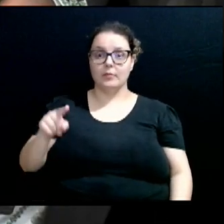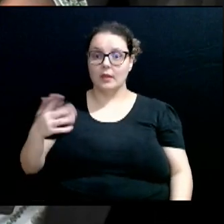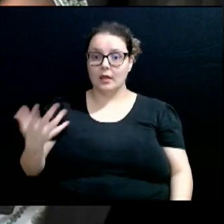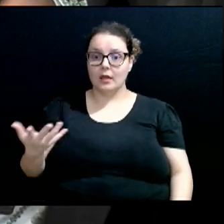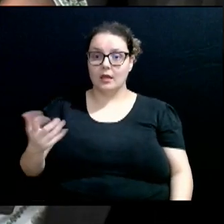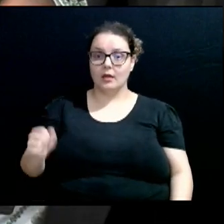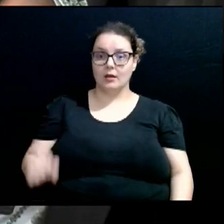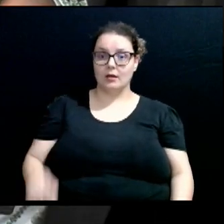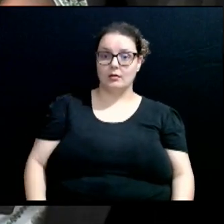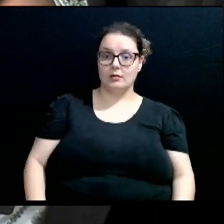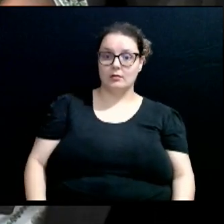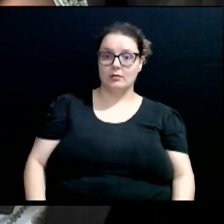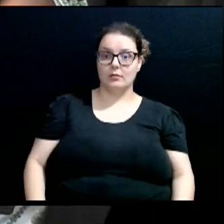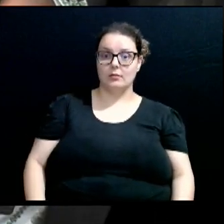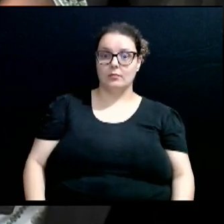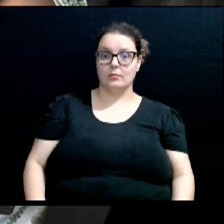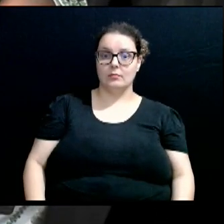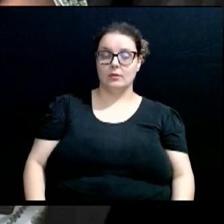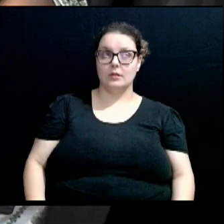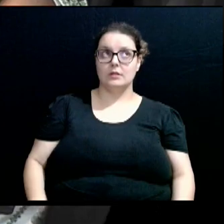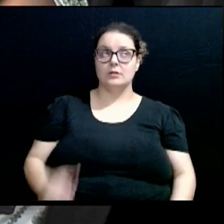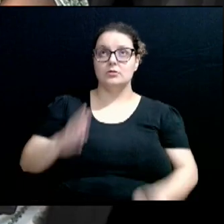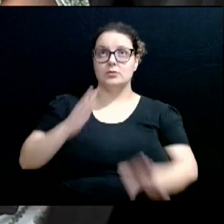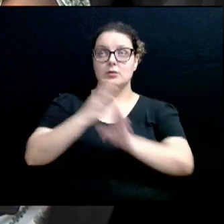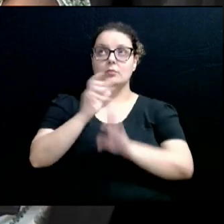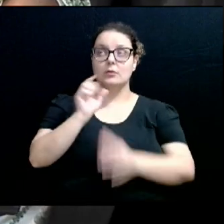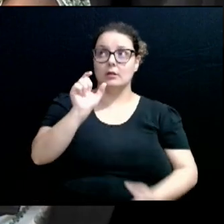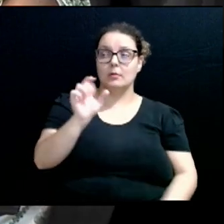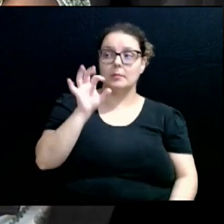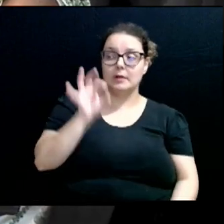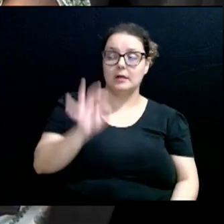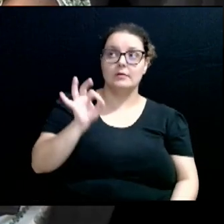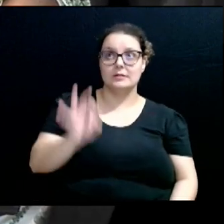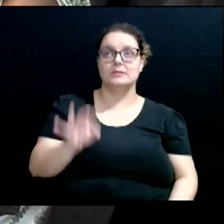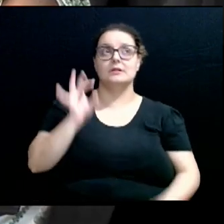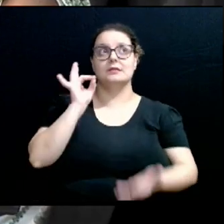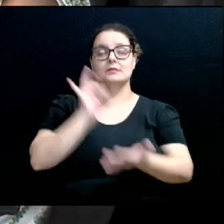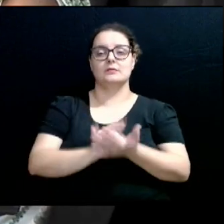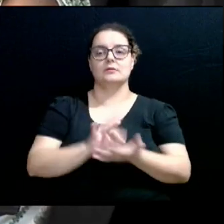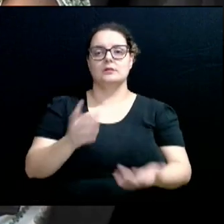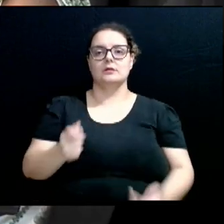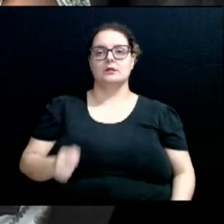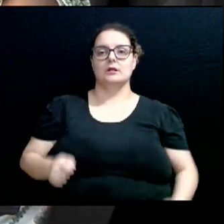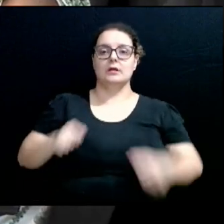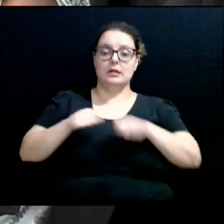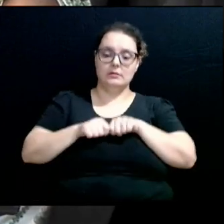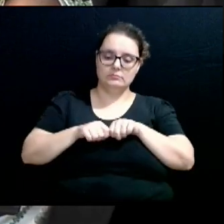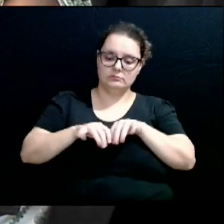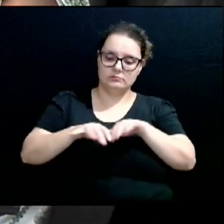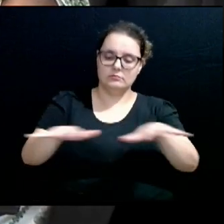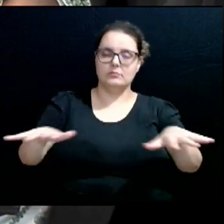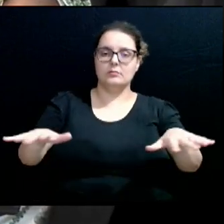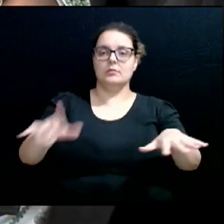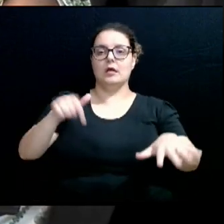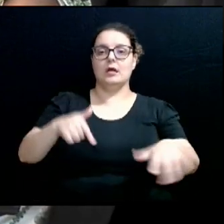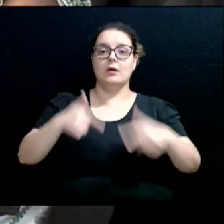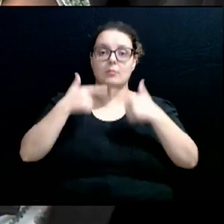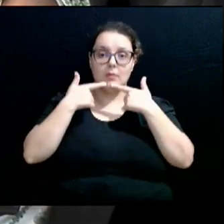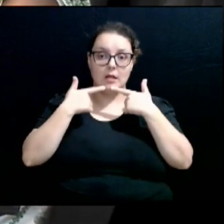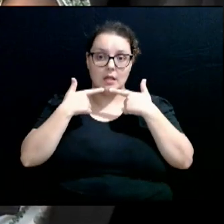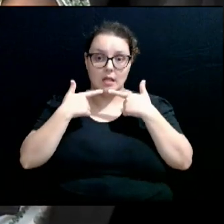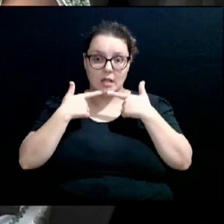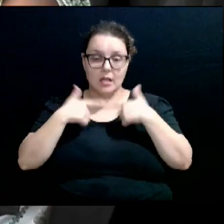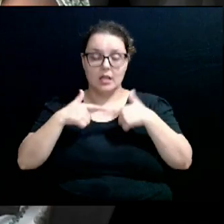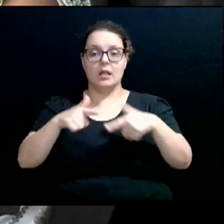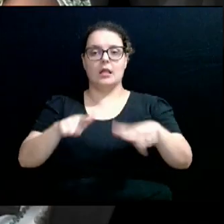deixa eu achar uma palavra que realmente, ela abrange, ela é uma linguagem que ela não